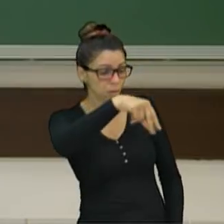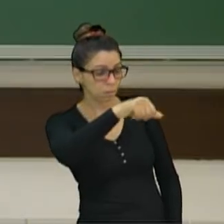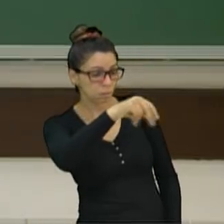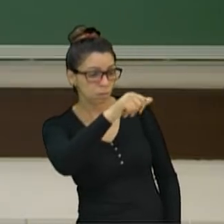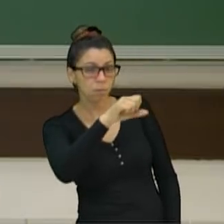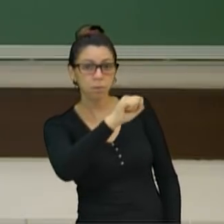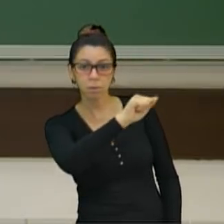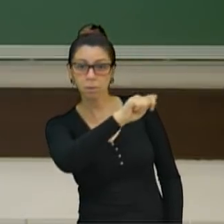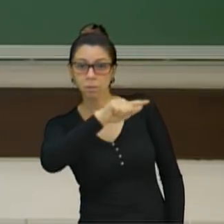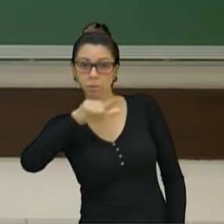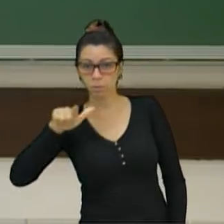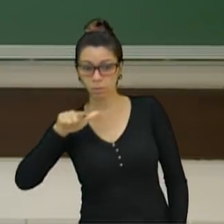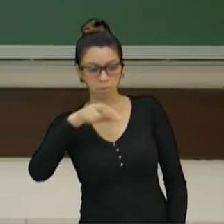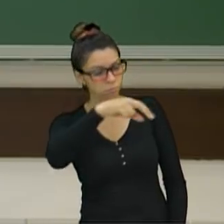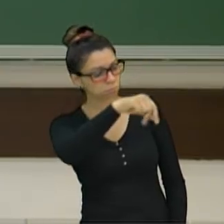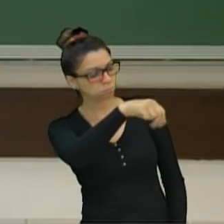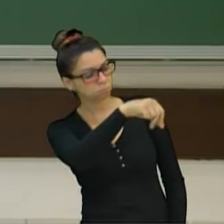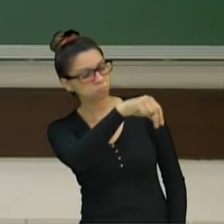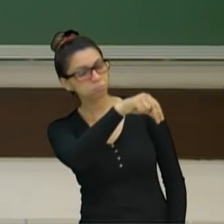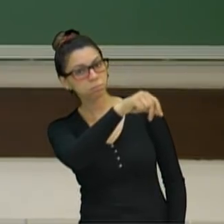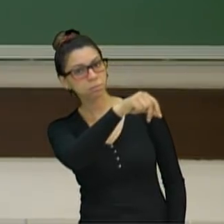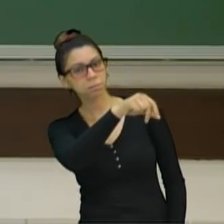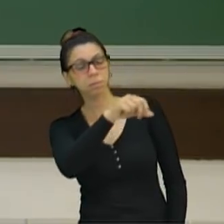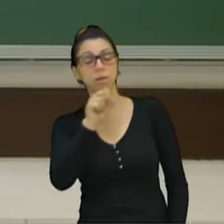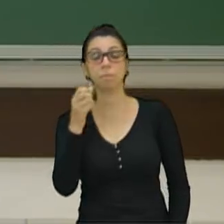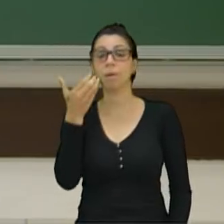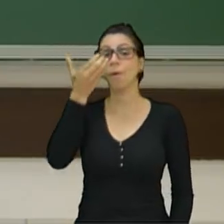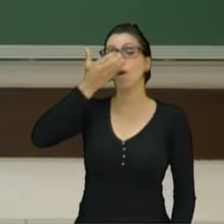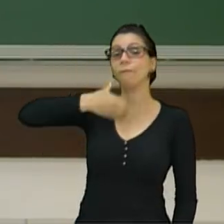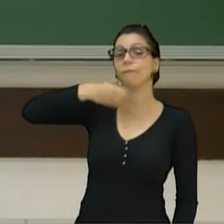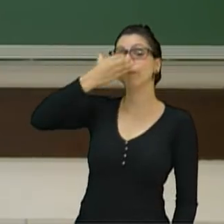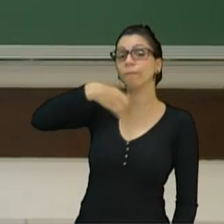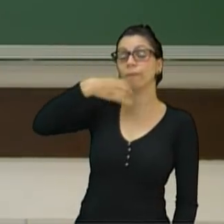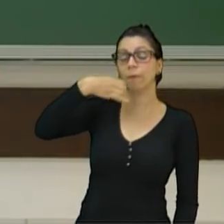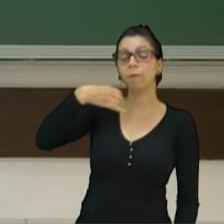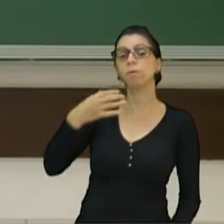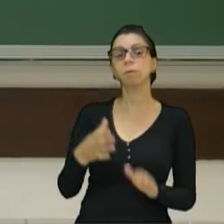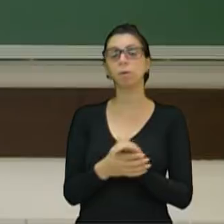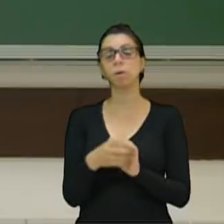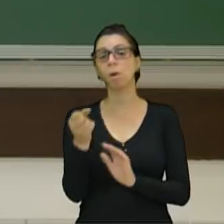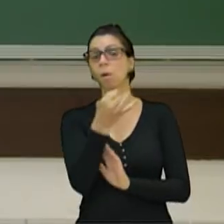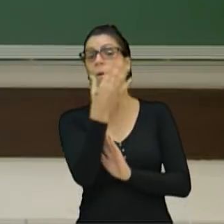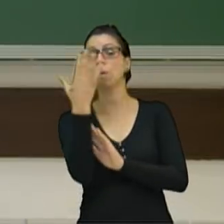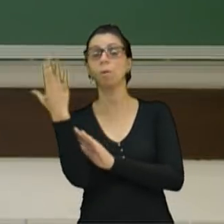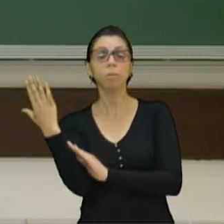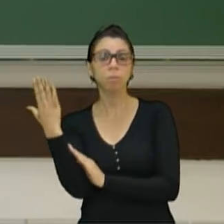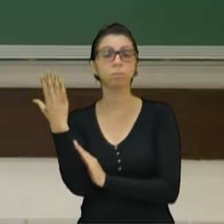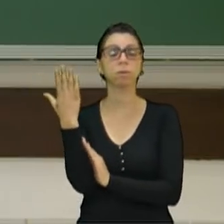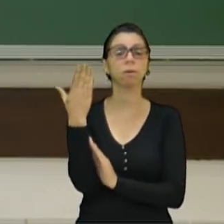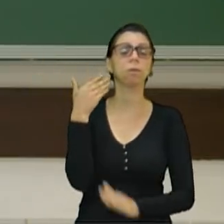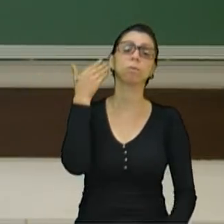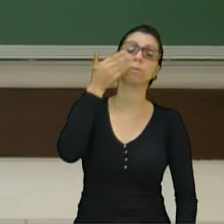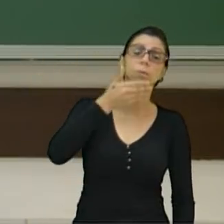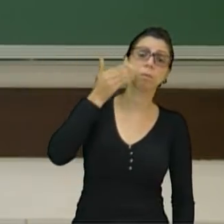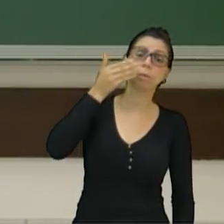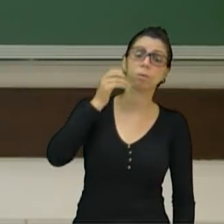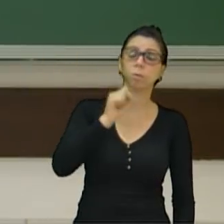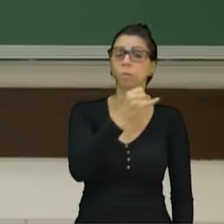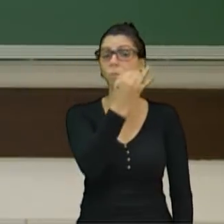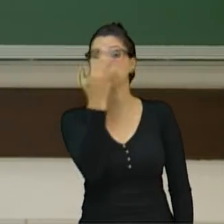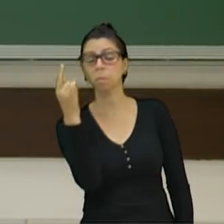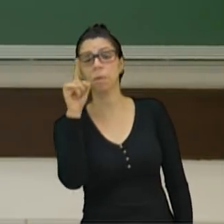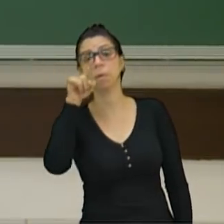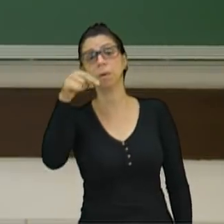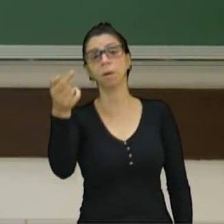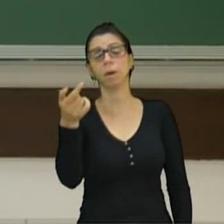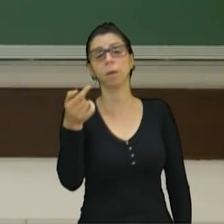salgados, a gente salga eles, e algumas frutas são mais doces, algumas frutas são mais ácidas. Então, a